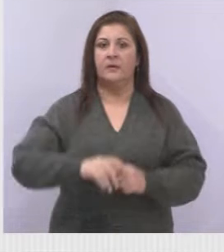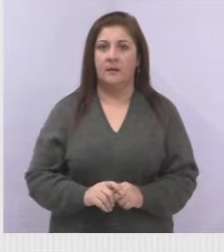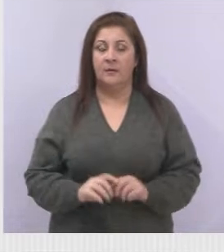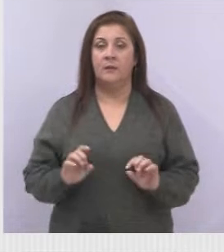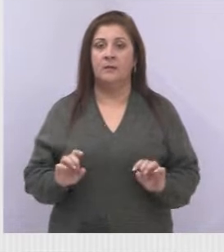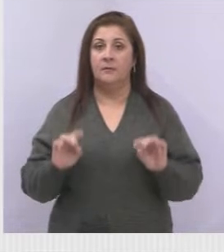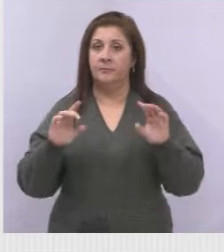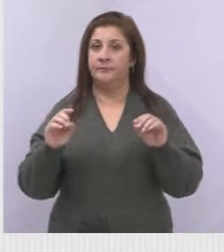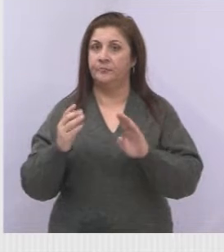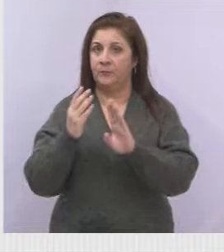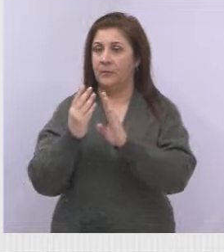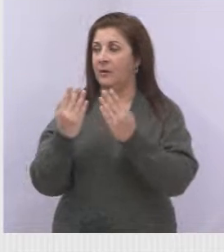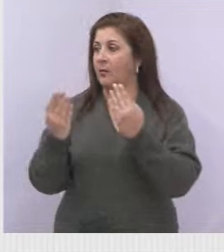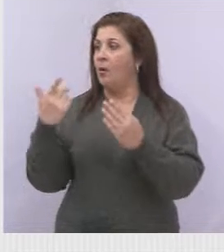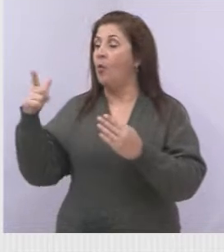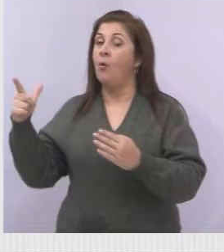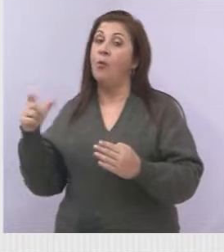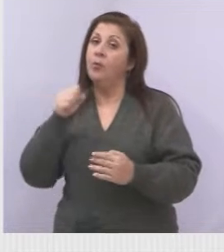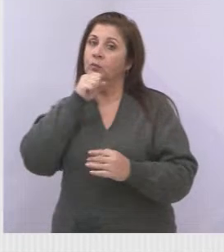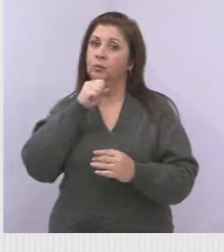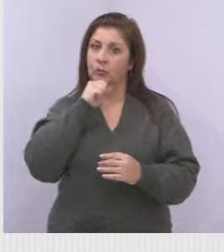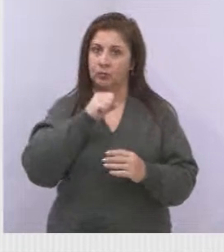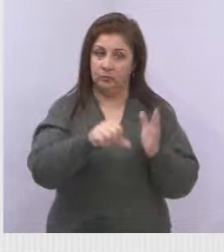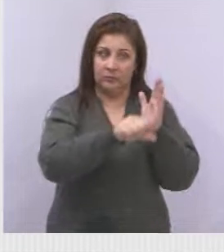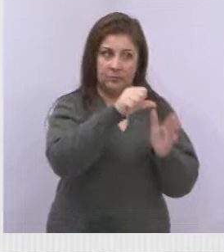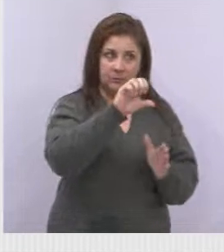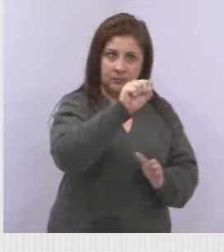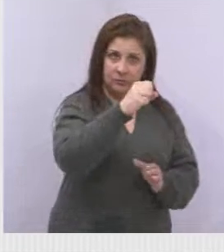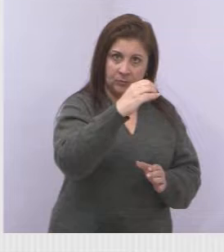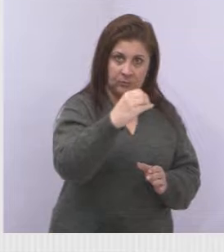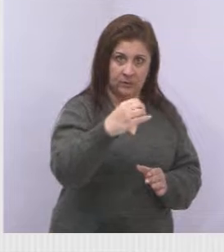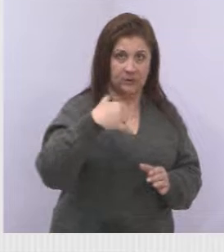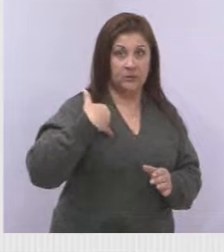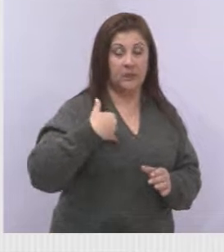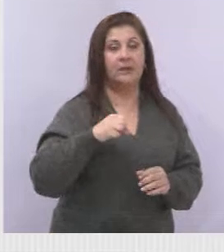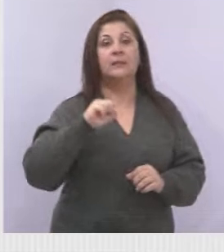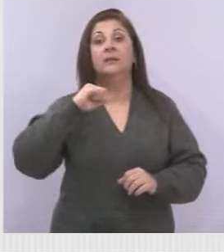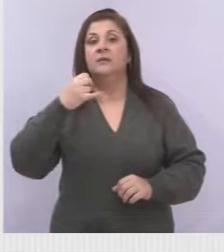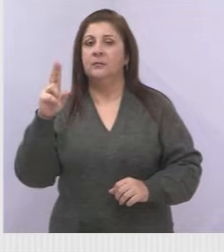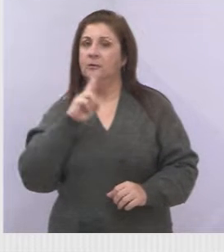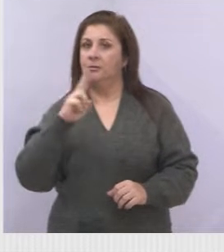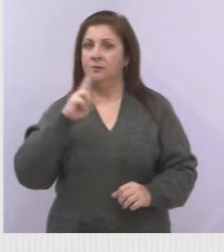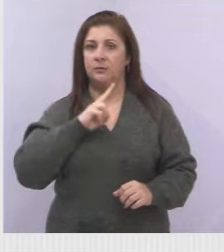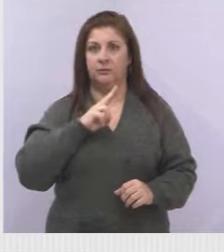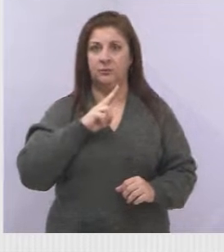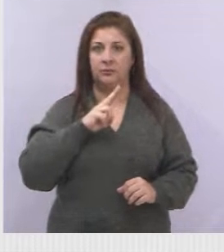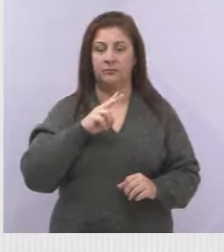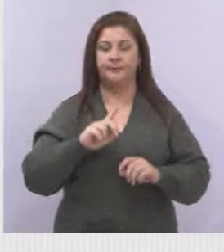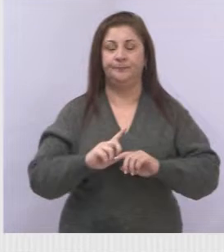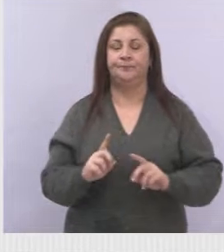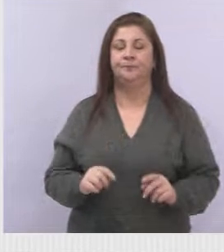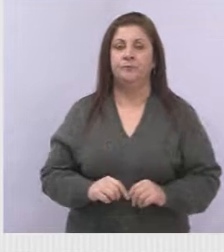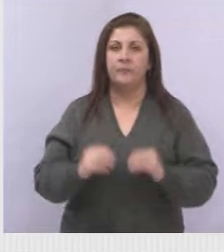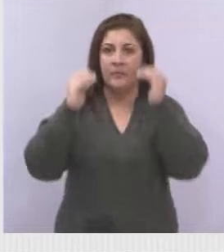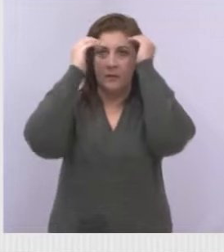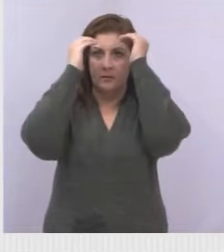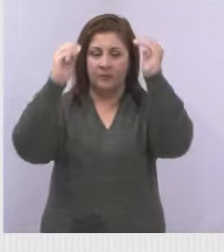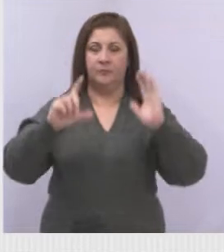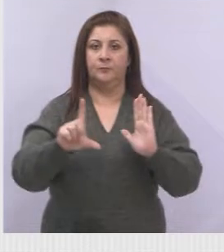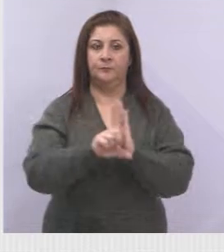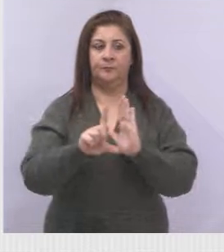especial sobre os demais idosos, exceto em caso de emergência, de acordo com a Lei Federal